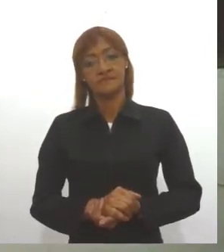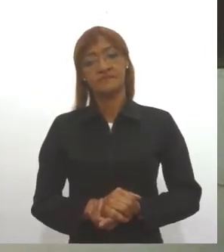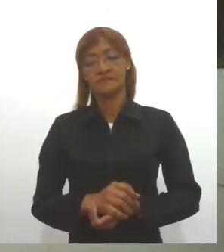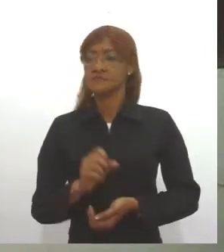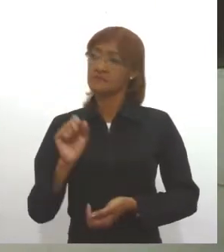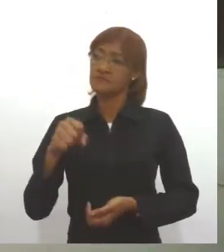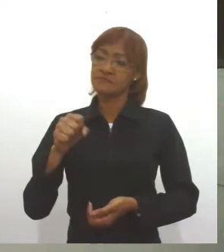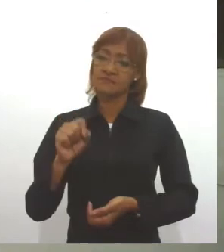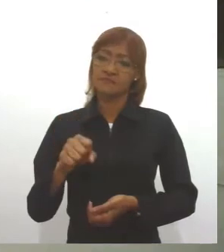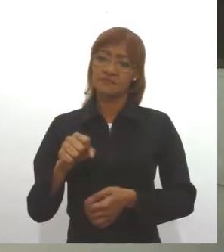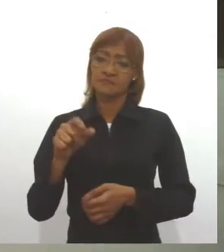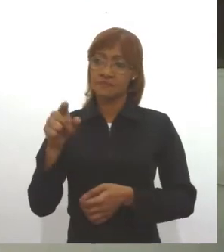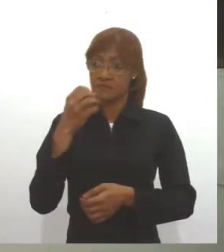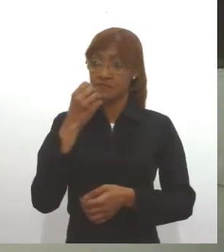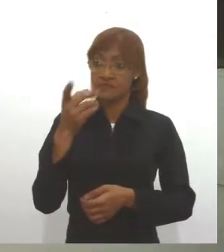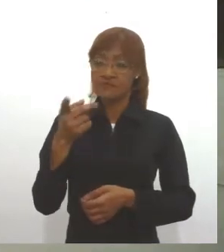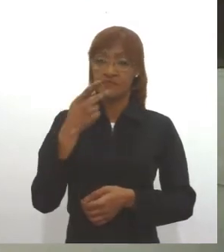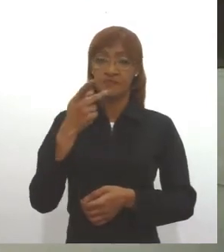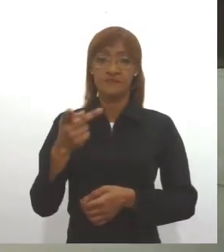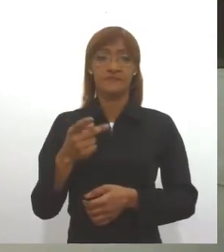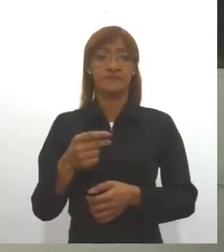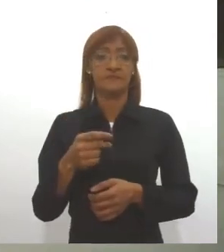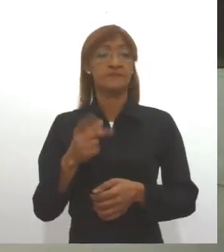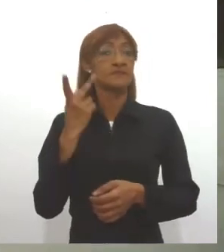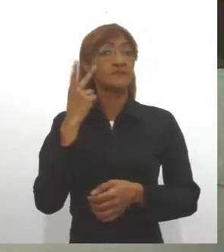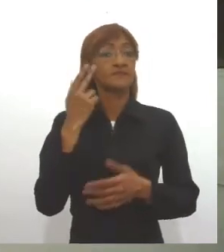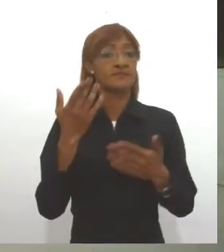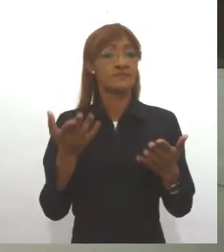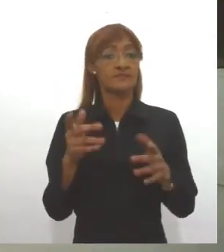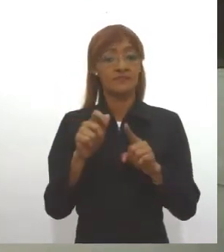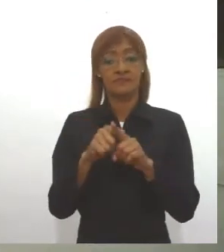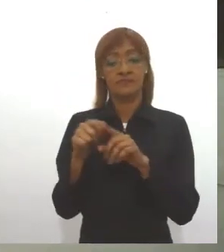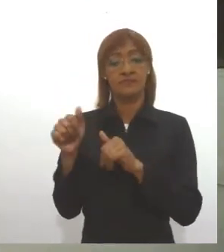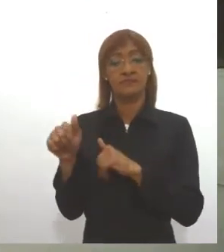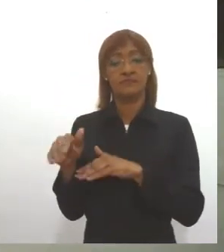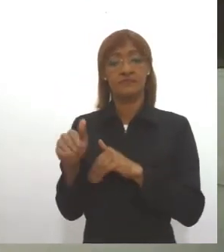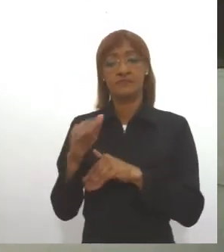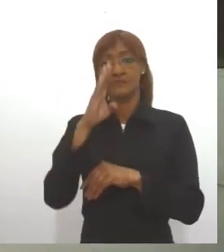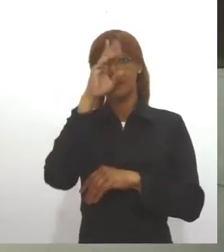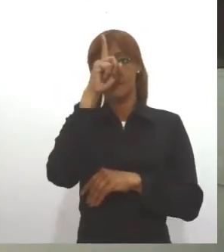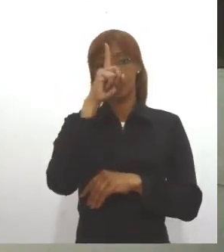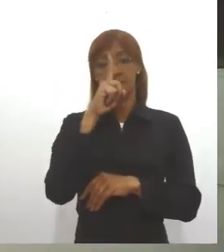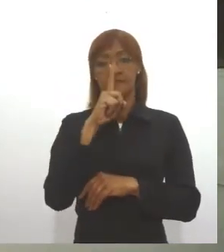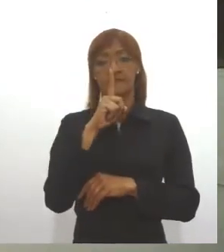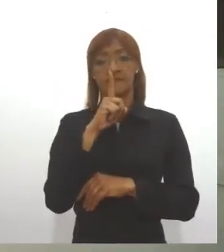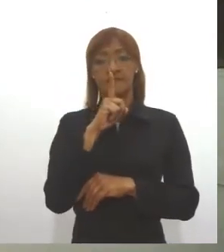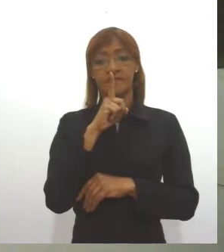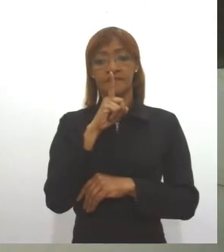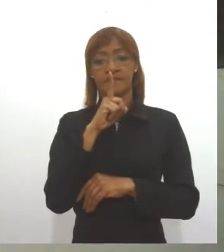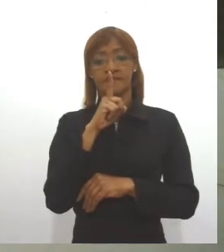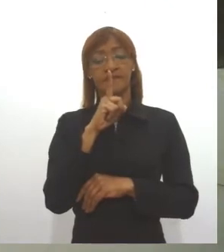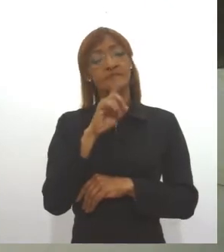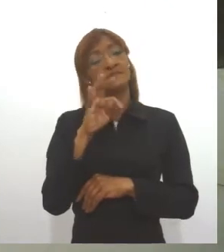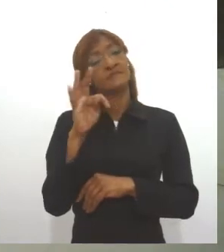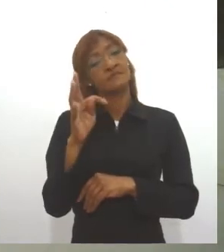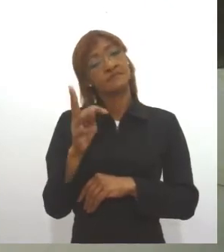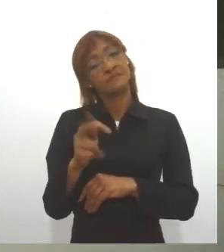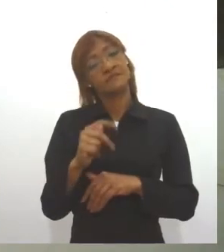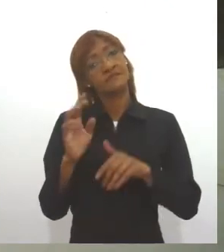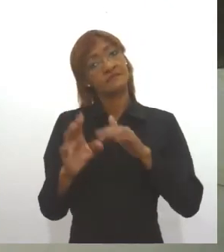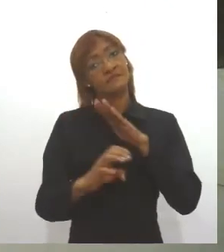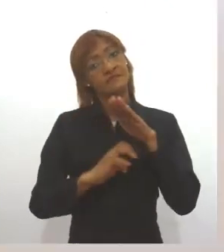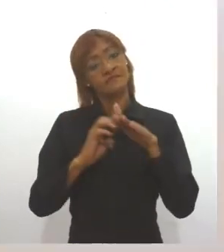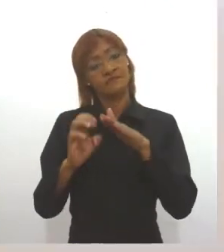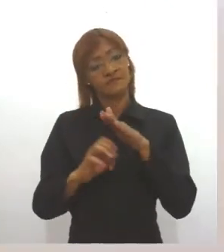Exatamente, foi bom você tocar nesse assunto. É muito comum no período do Setembro Amarelo que as empresas, as instituições, elas iluminem